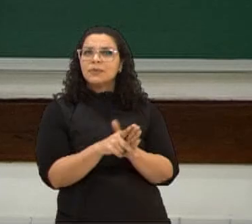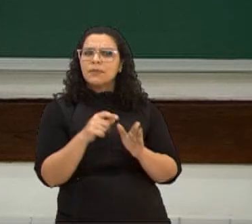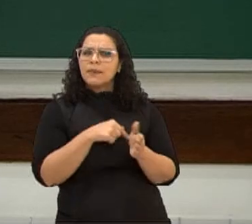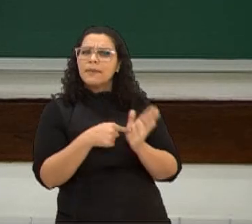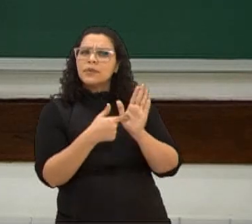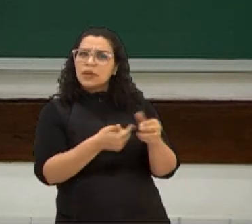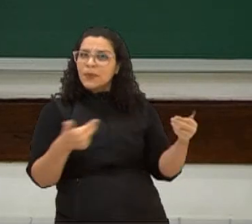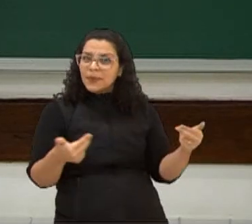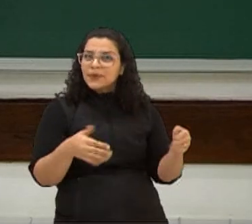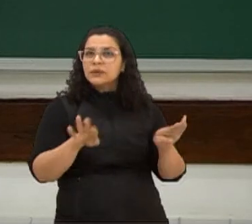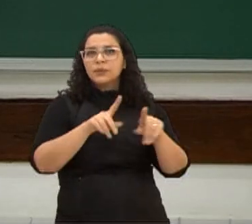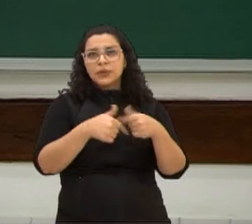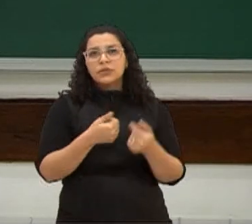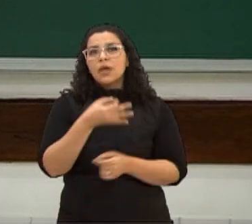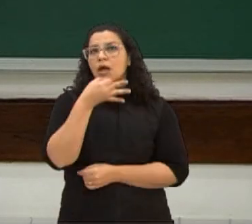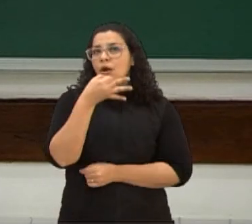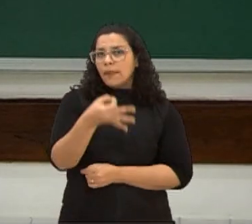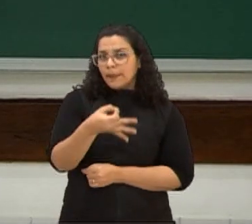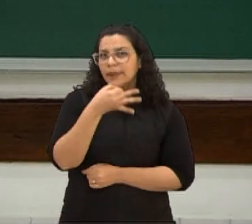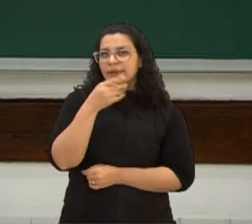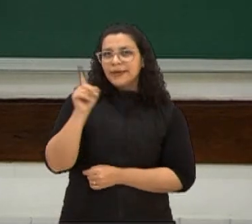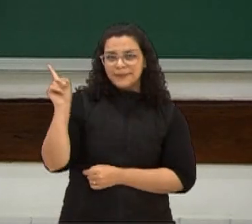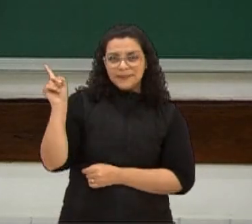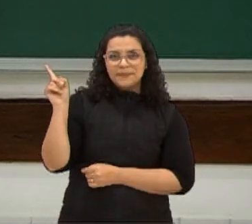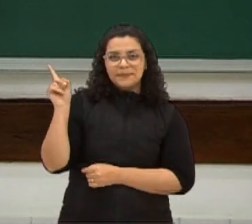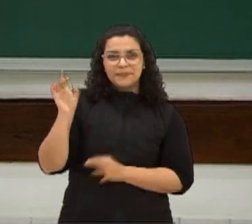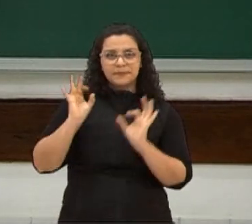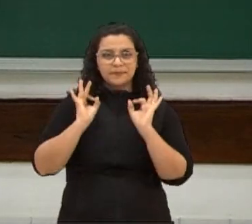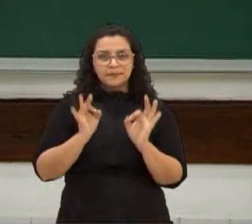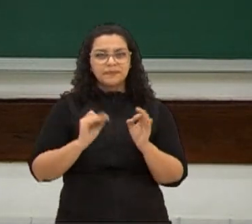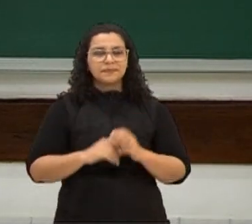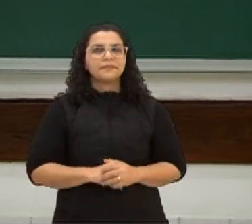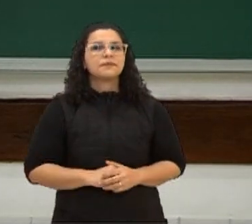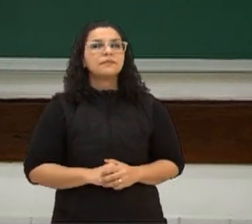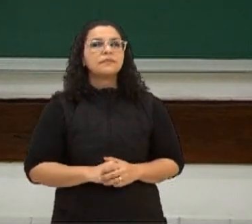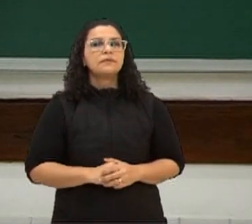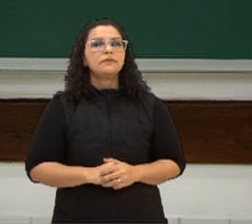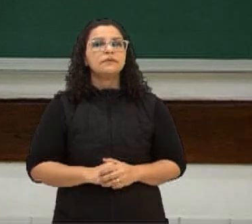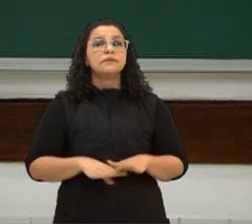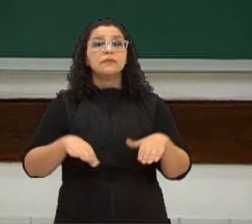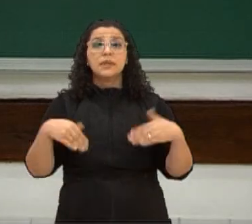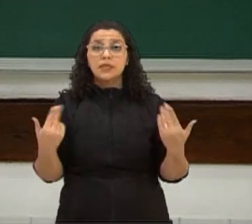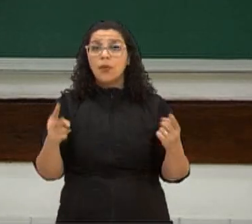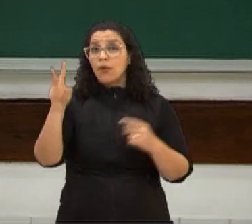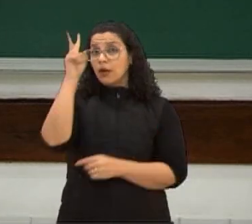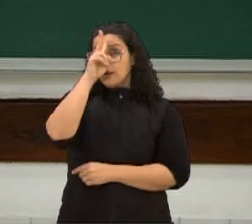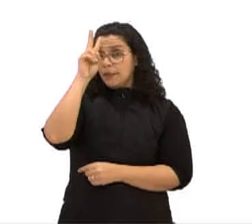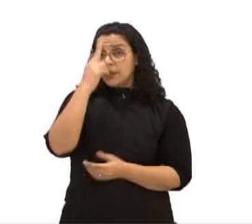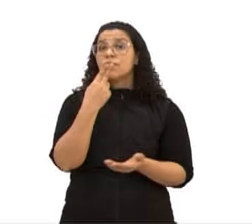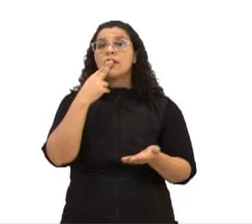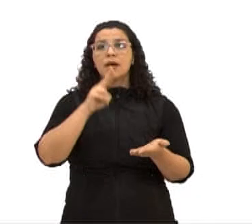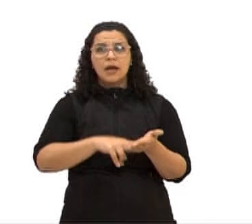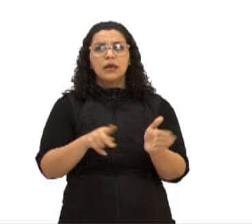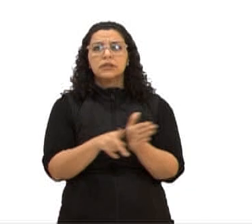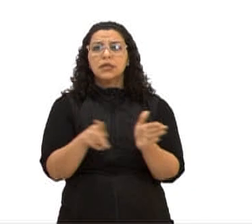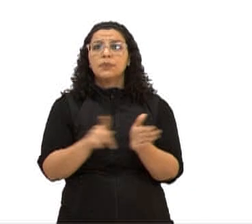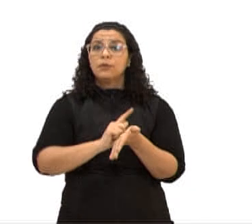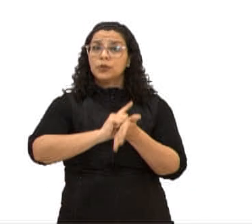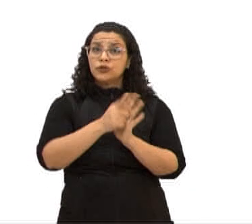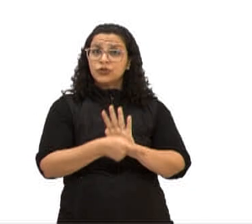alguma coisa? Então, por isso ele é mais argumentativo. A carta do leitor é um